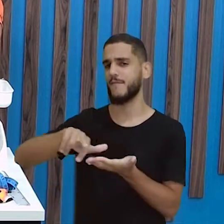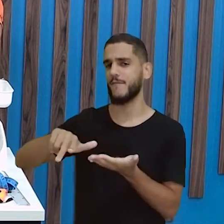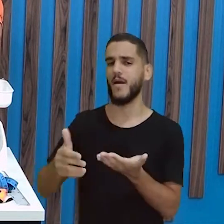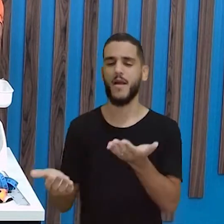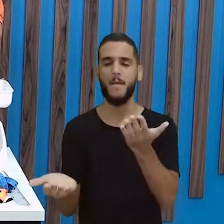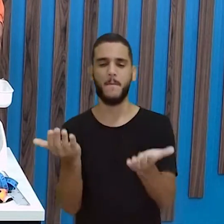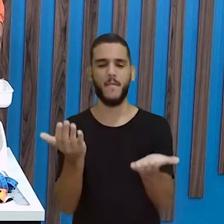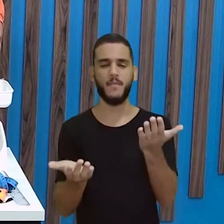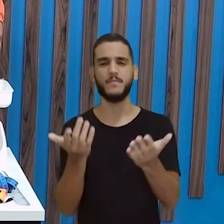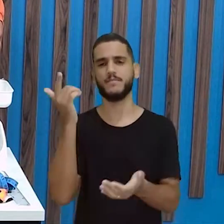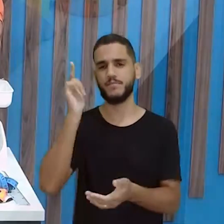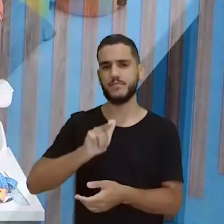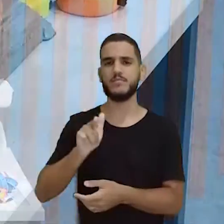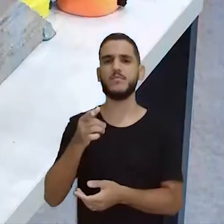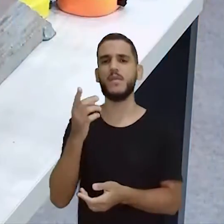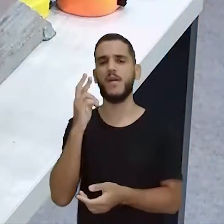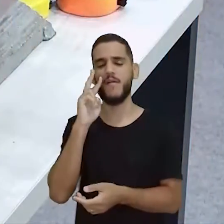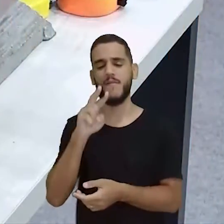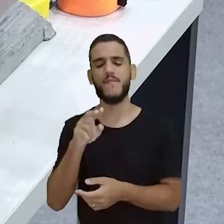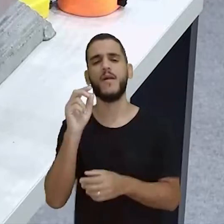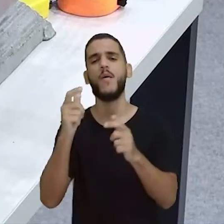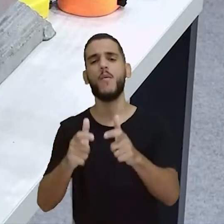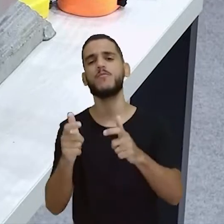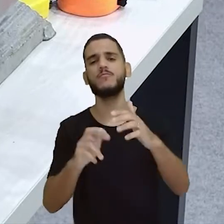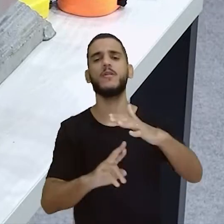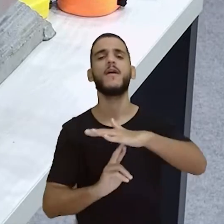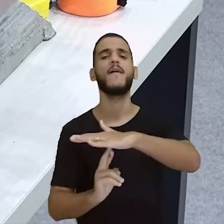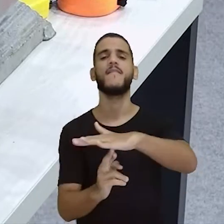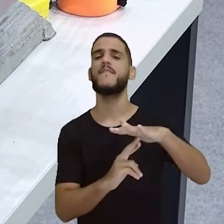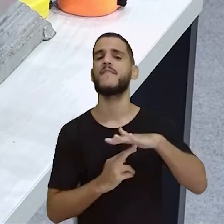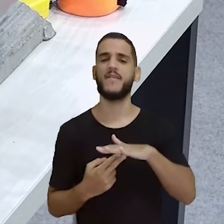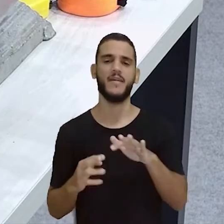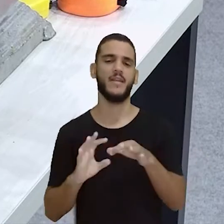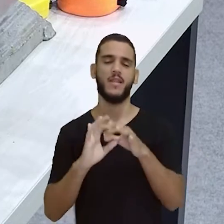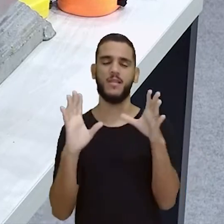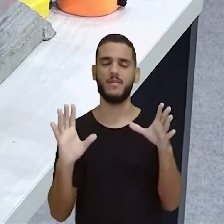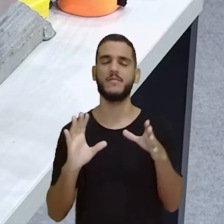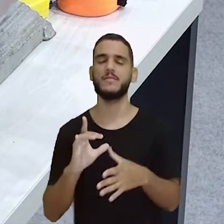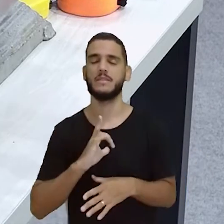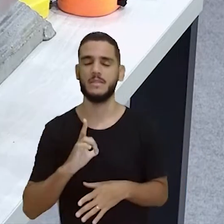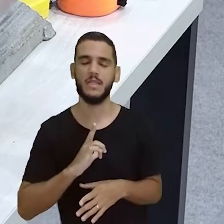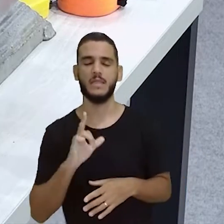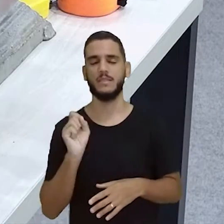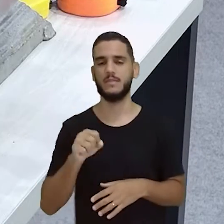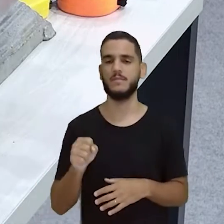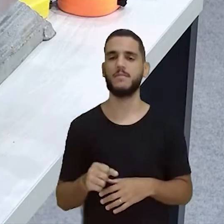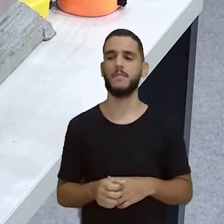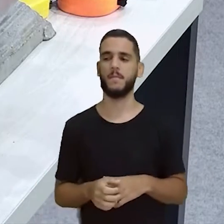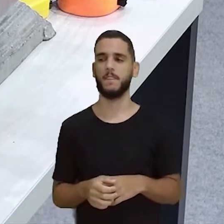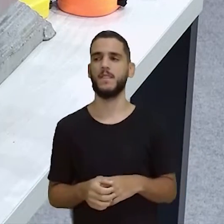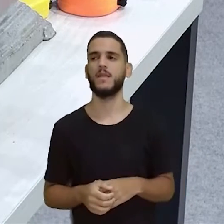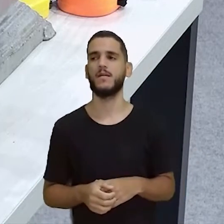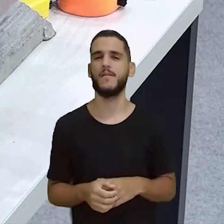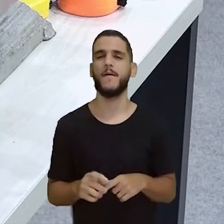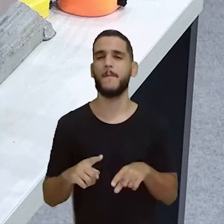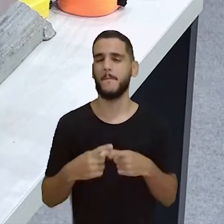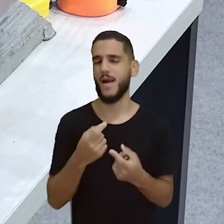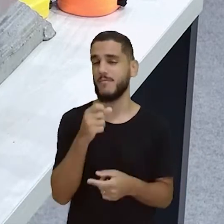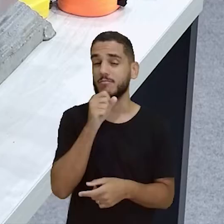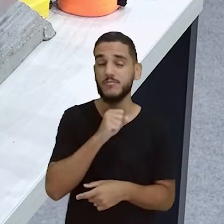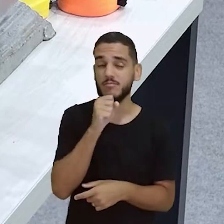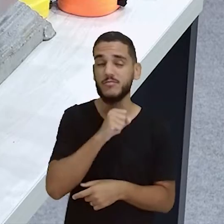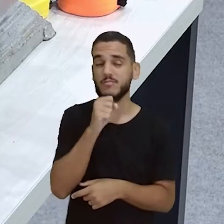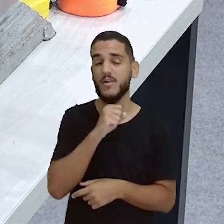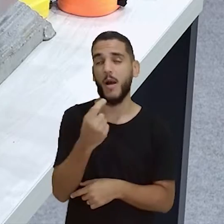consegue encontrar na feira, tá certo? Não é? A balança que tem os pratos, né? Mas é bem antiga,